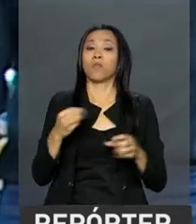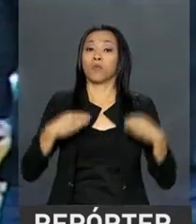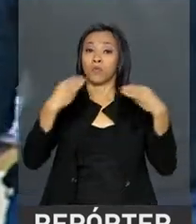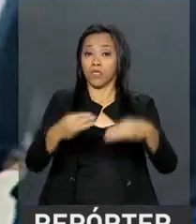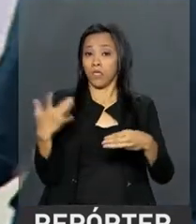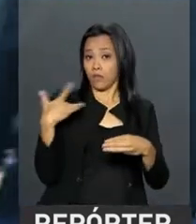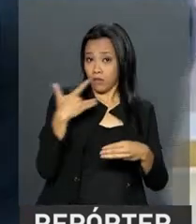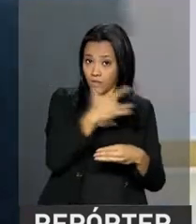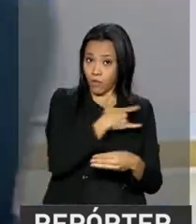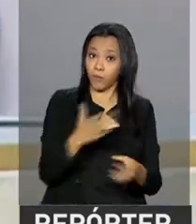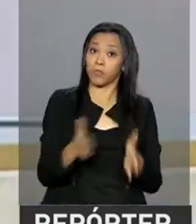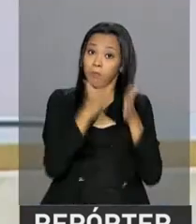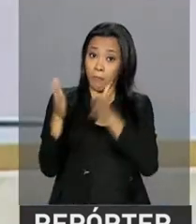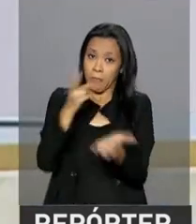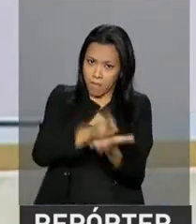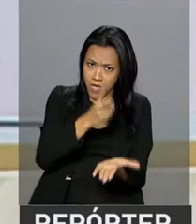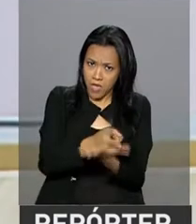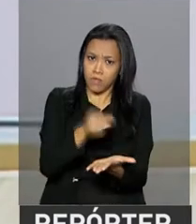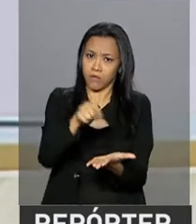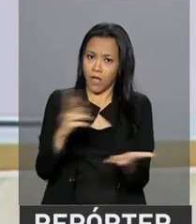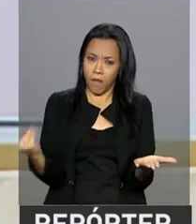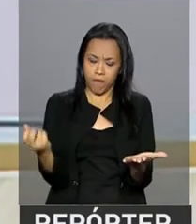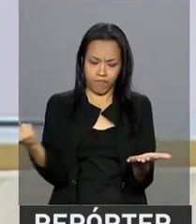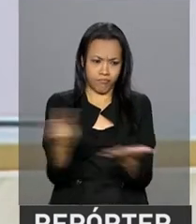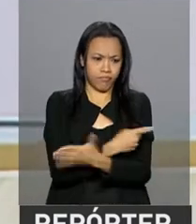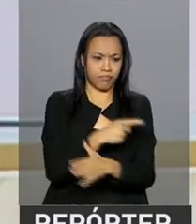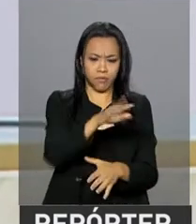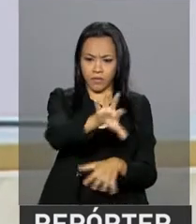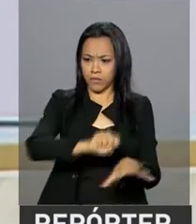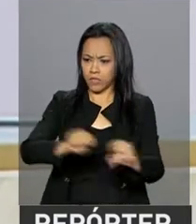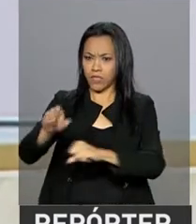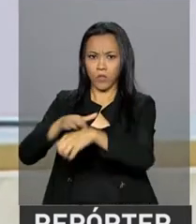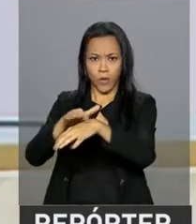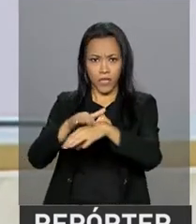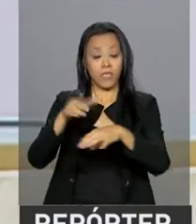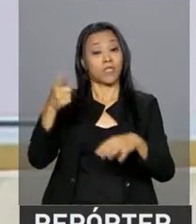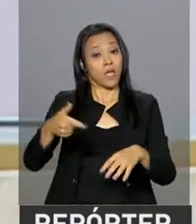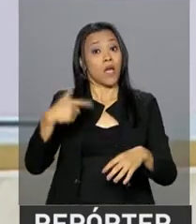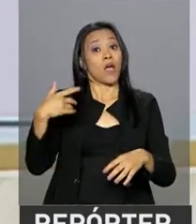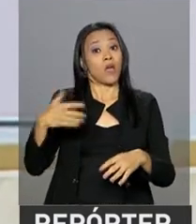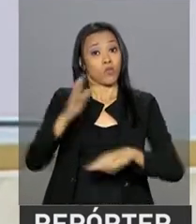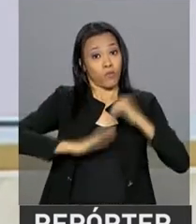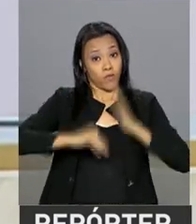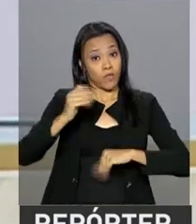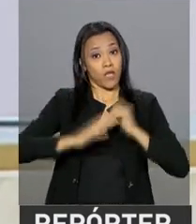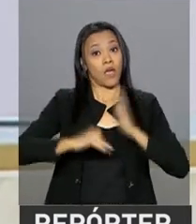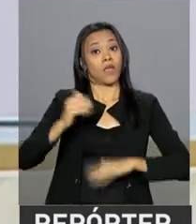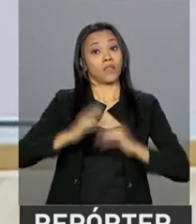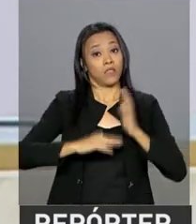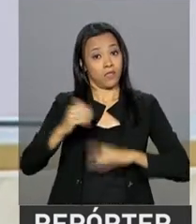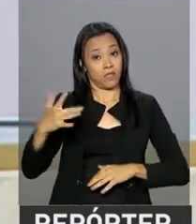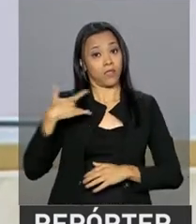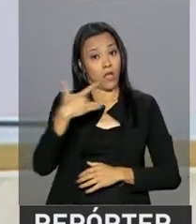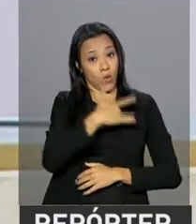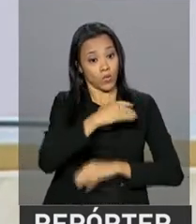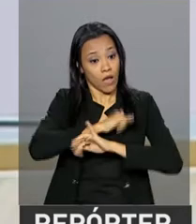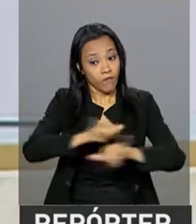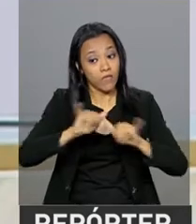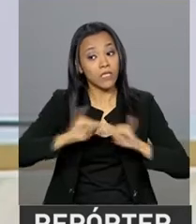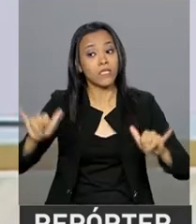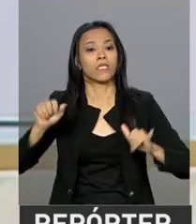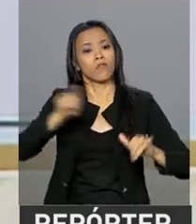de casos dessas doenças os profissionais de saúde recomendam que a população continue a se prevenir e